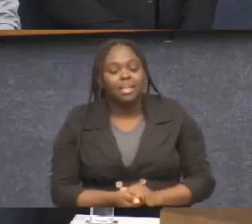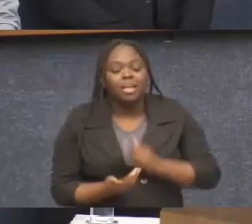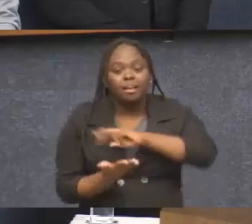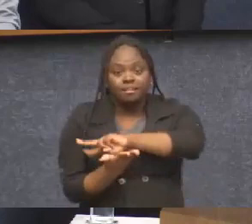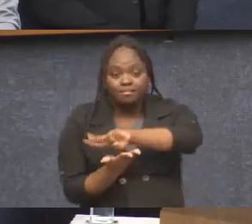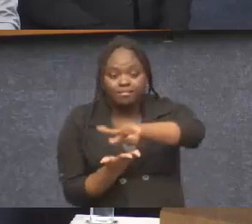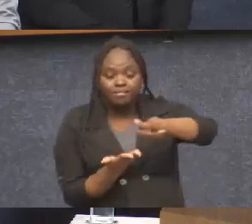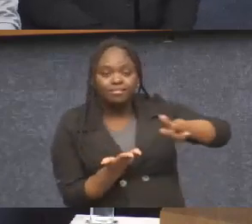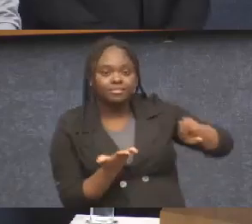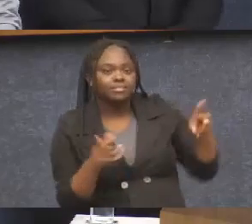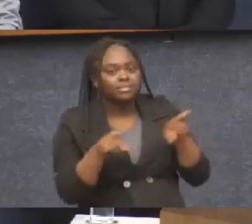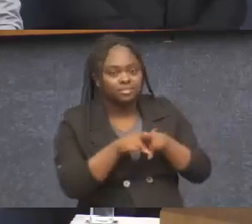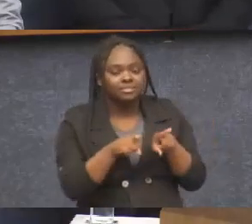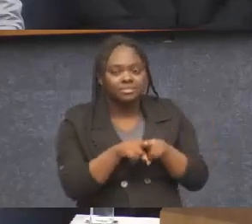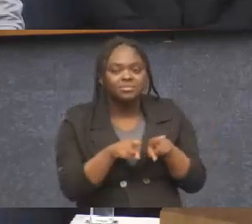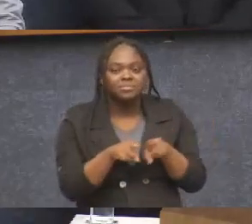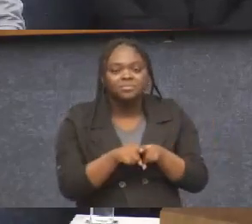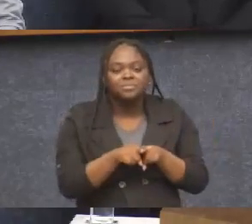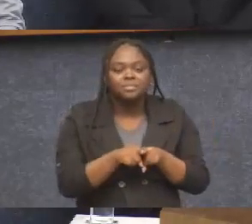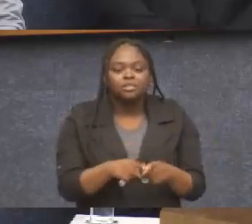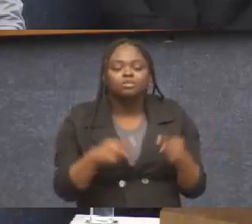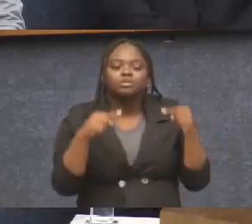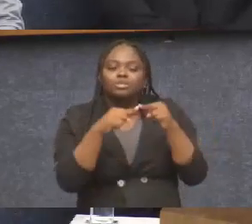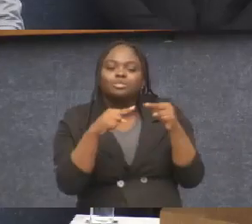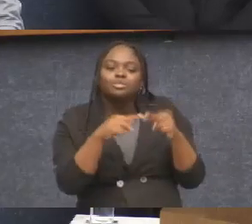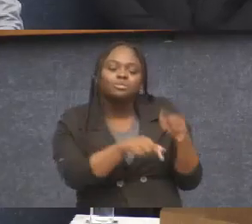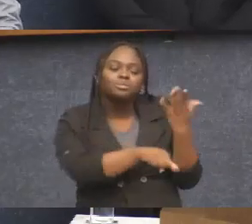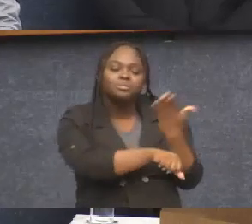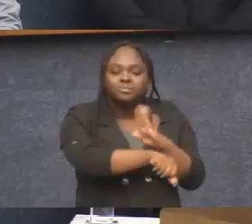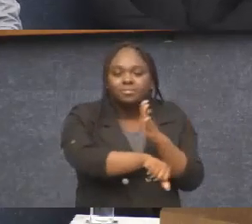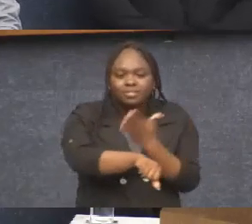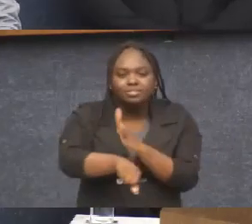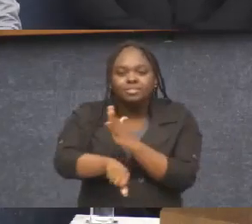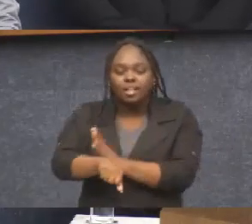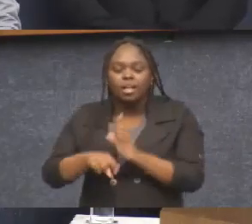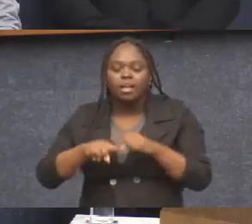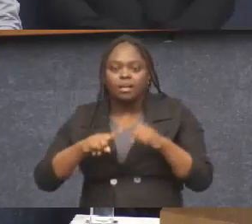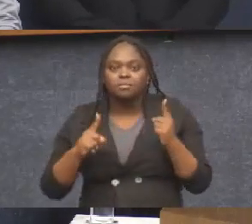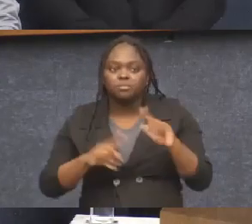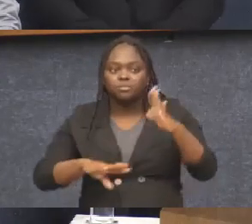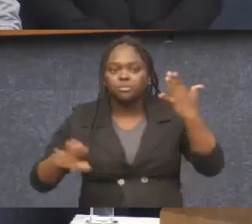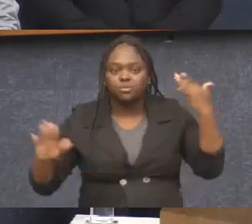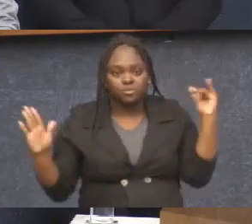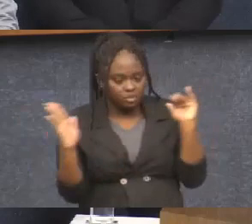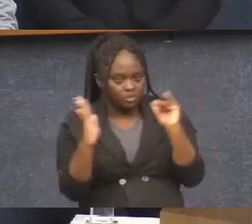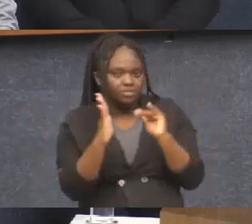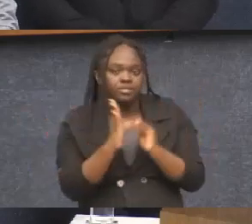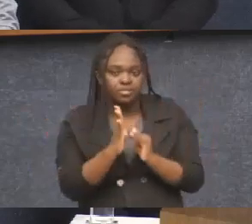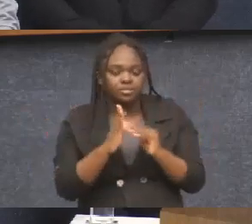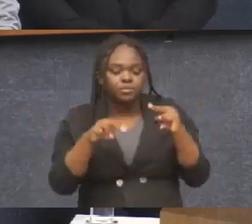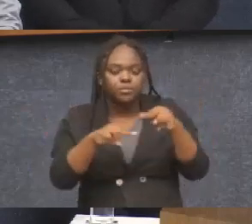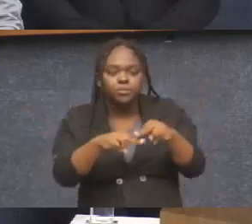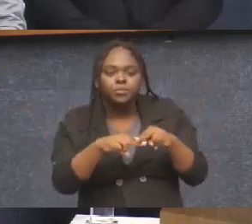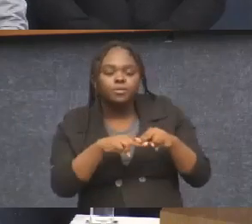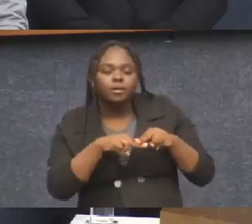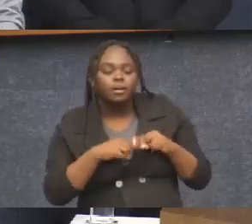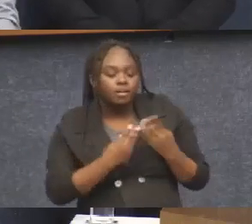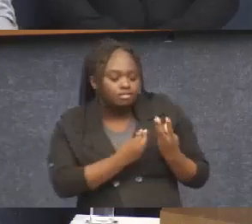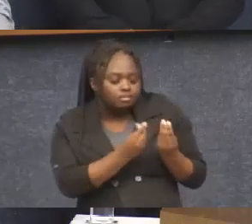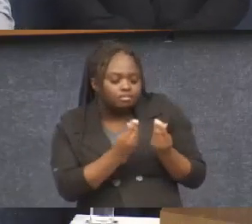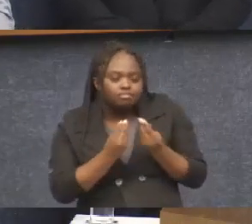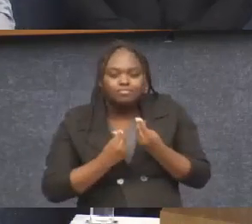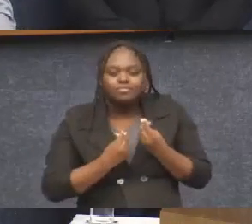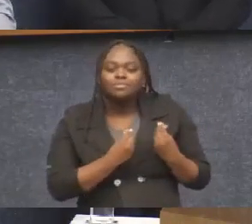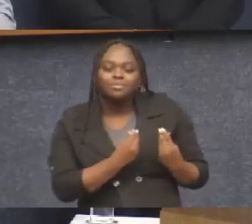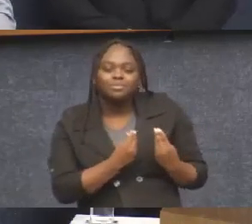também são as formas de praticá-las, mas todas, pela nobre essência de atingir